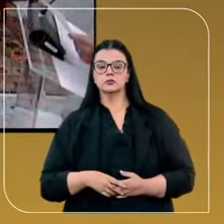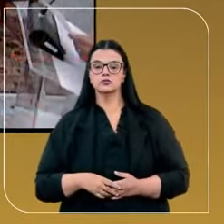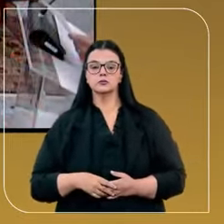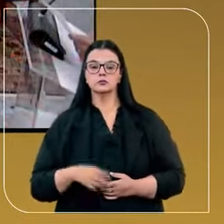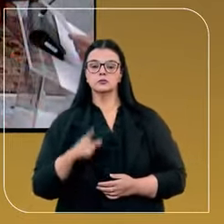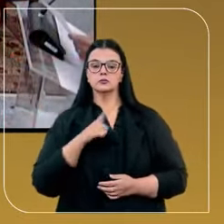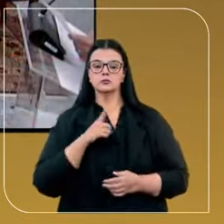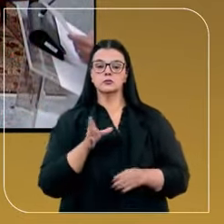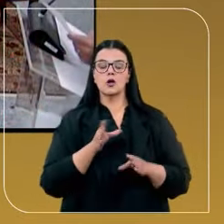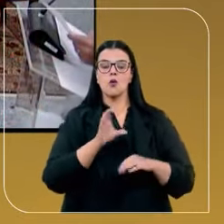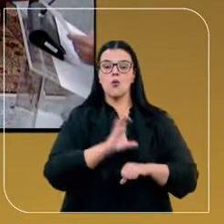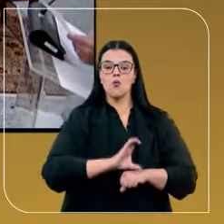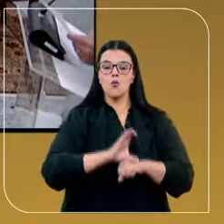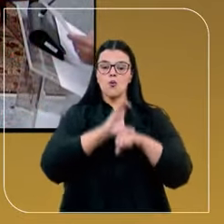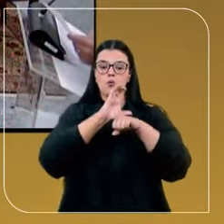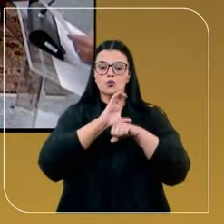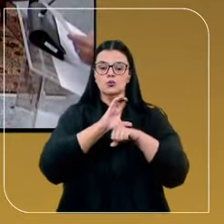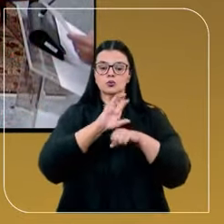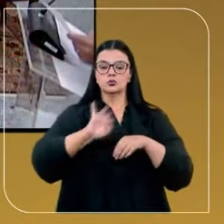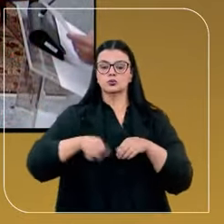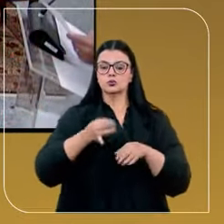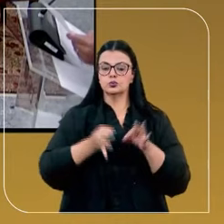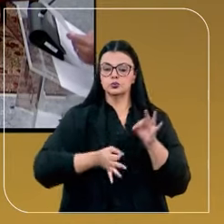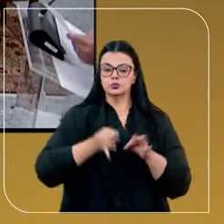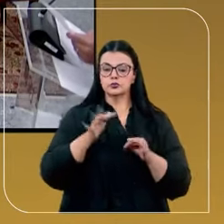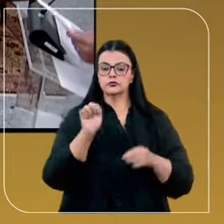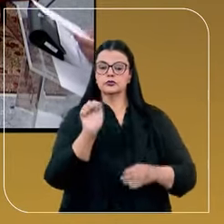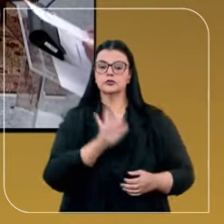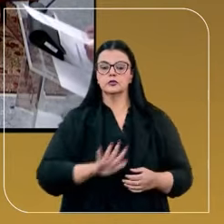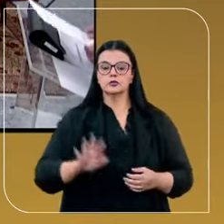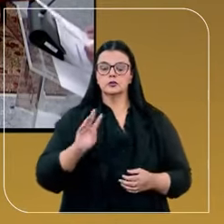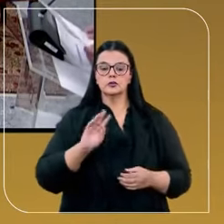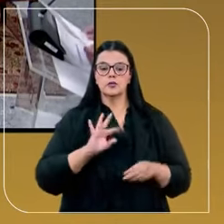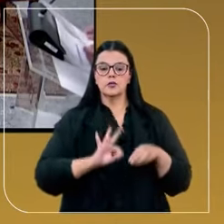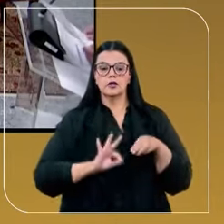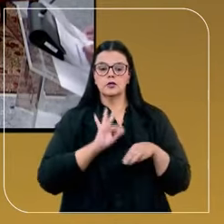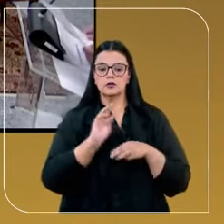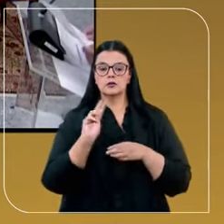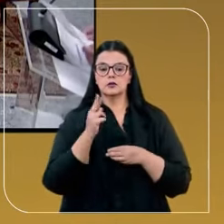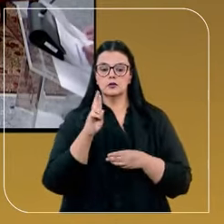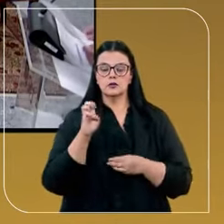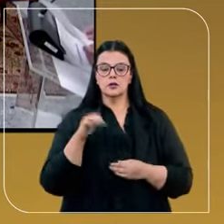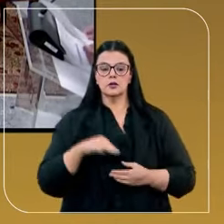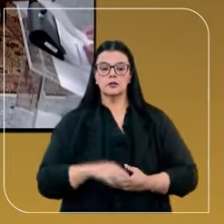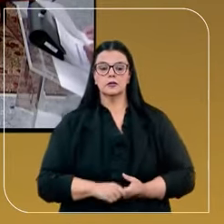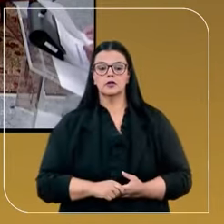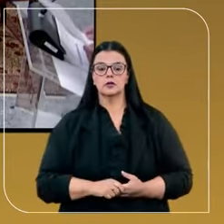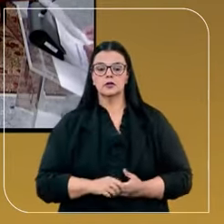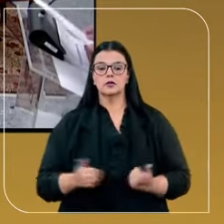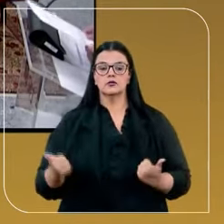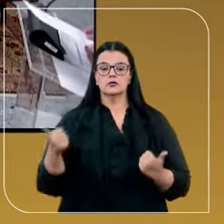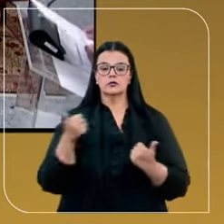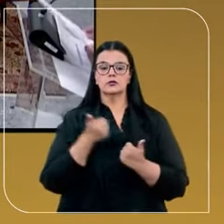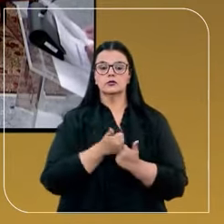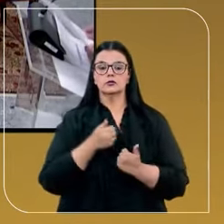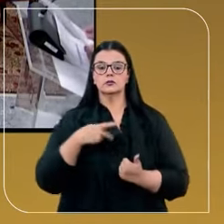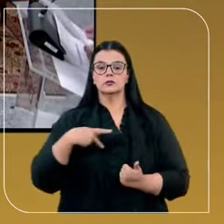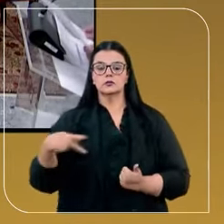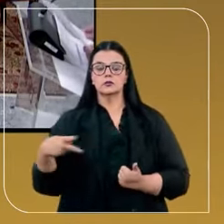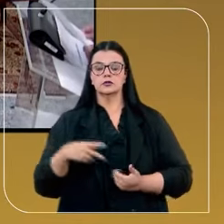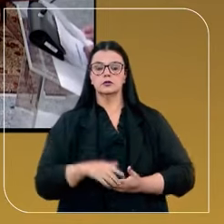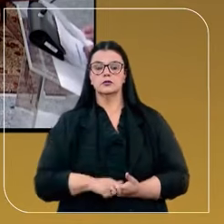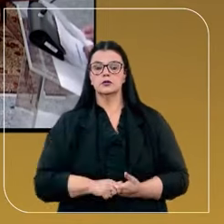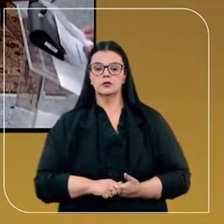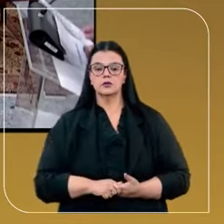Justiça e do Conselho da Justiça Federal, ministro Herman Benjamin Jami. O senhor vice-presidente no exercício da presidência